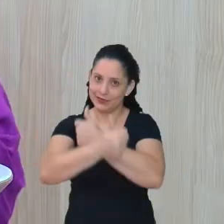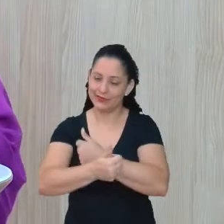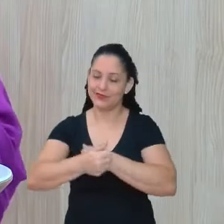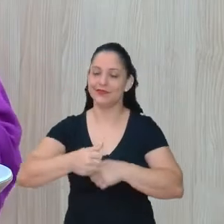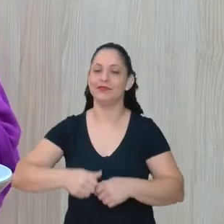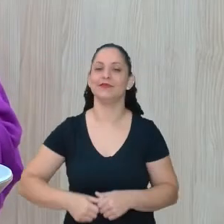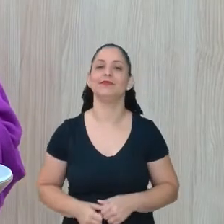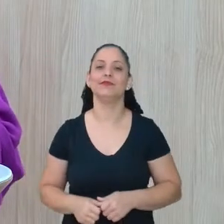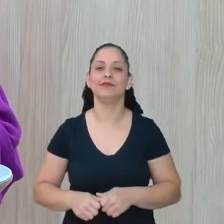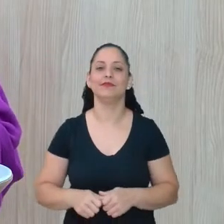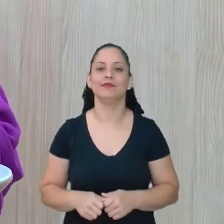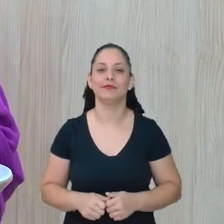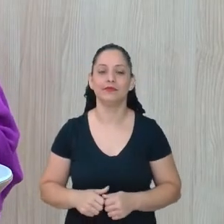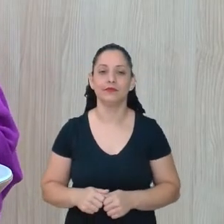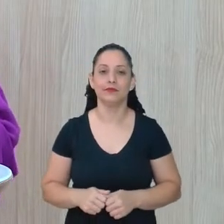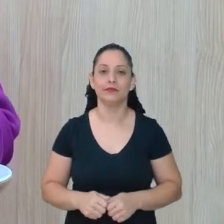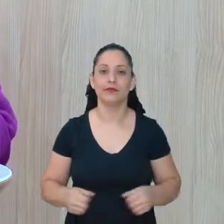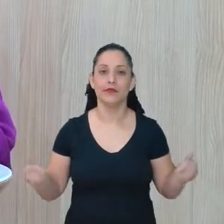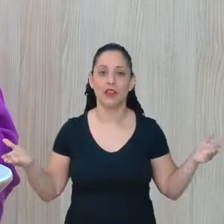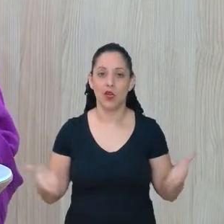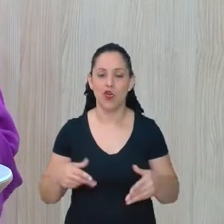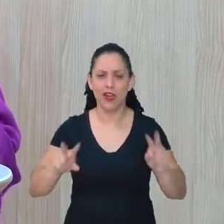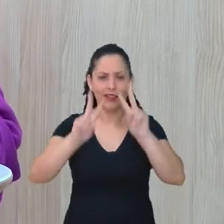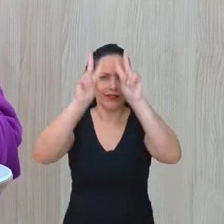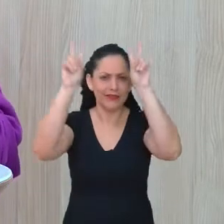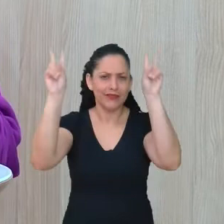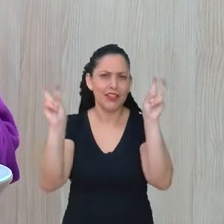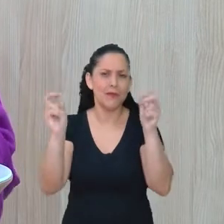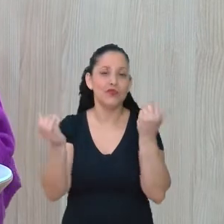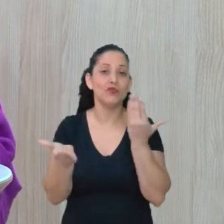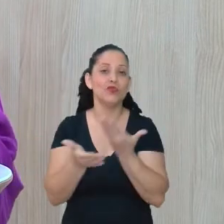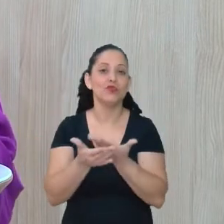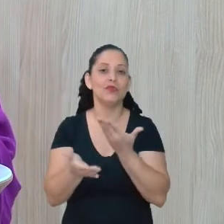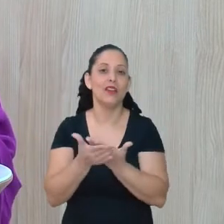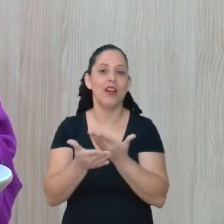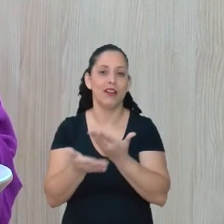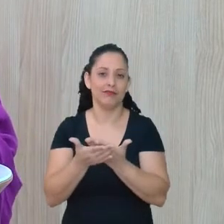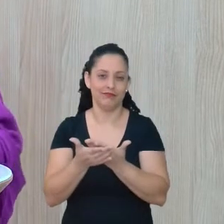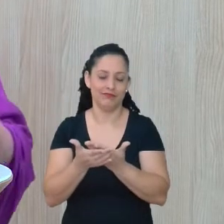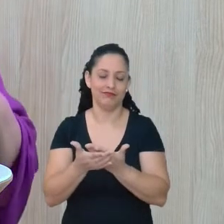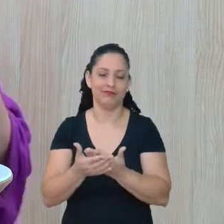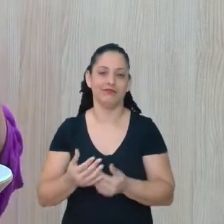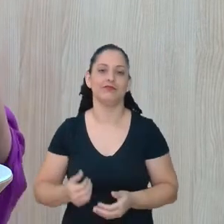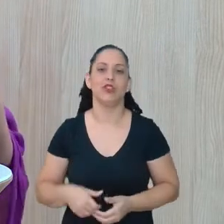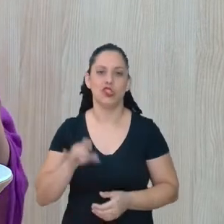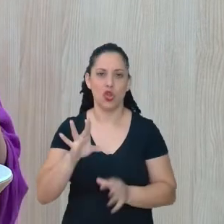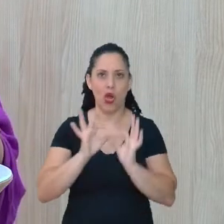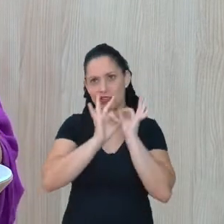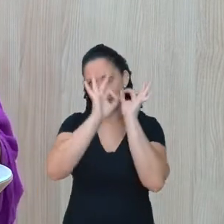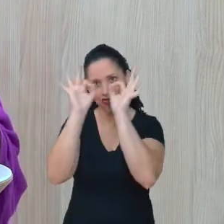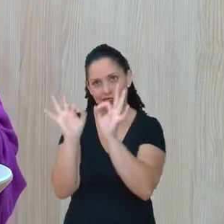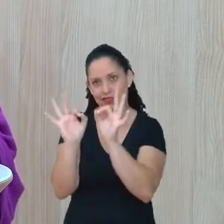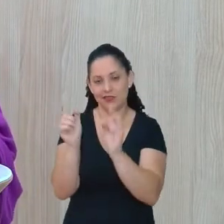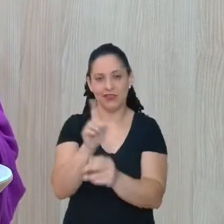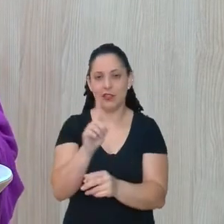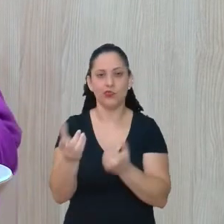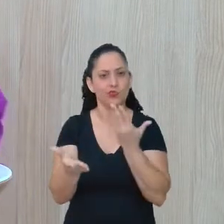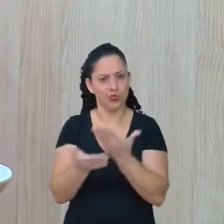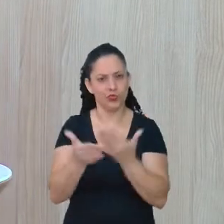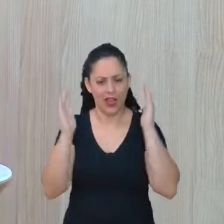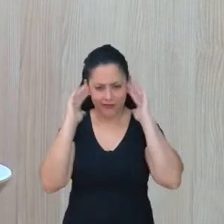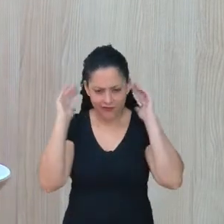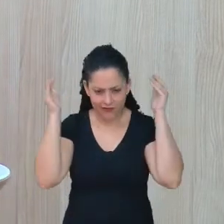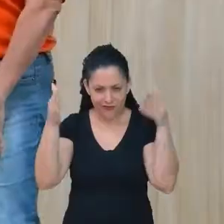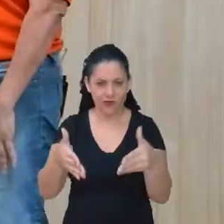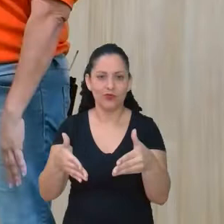sim, dentro do nosso assunto, vamos procurar estudar através disso, né? Não é só Exatamente. assistir por assistir, estudar.